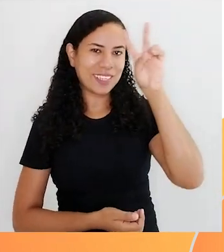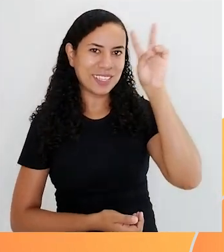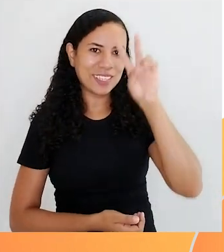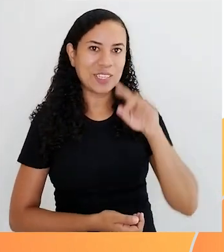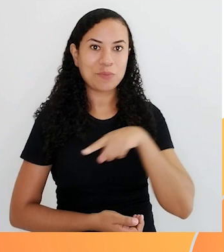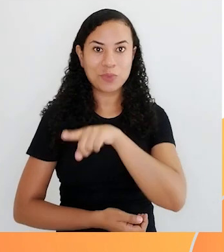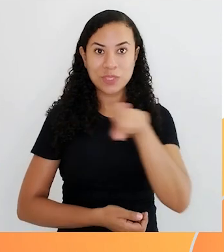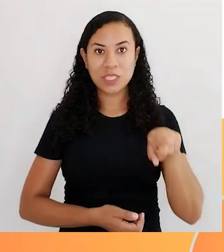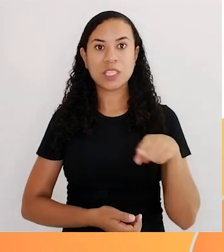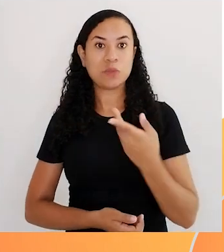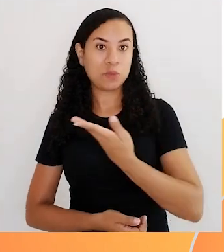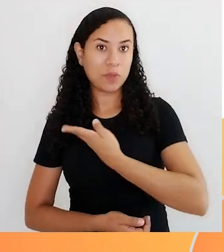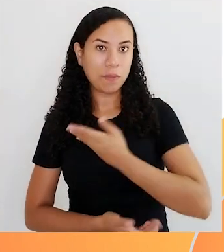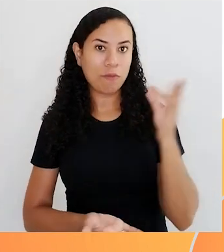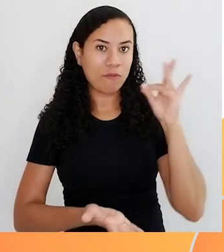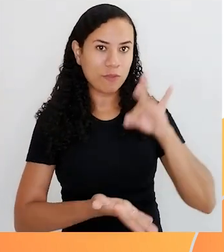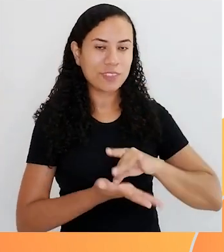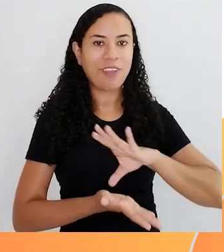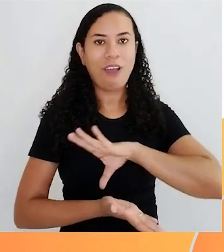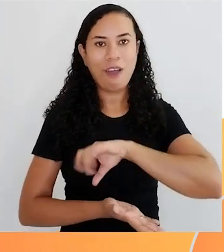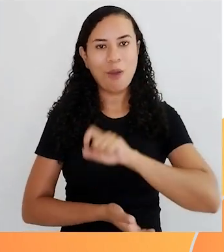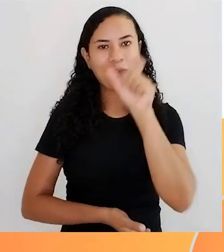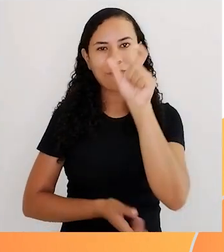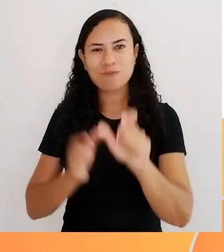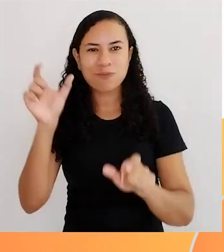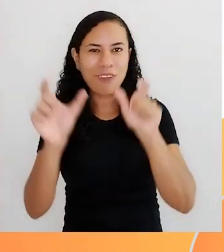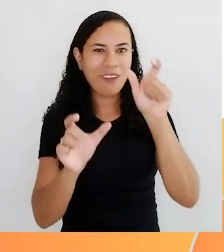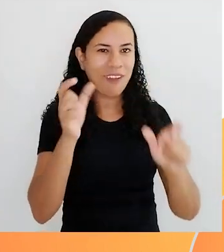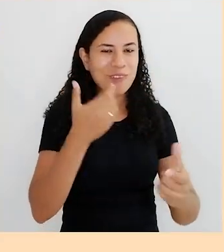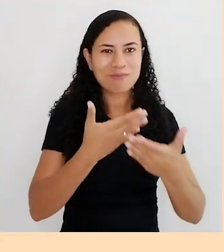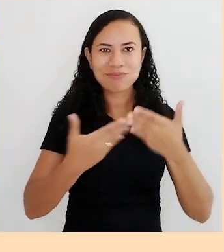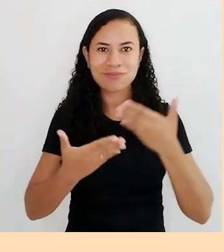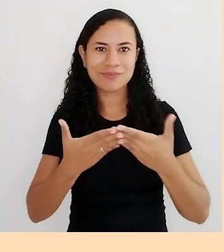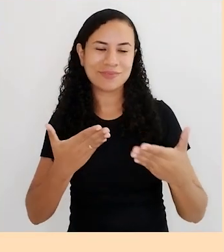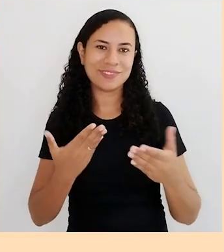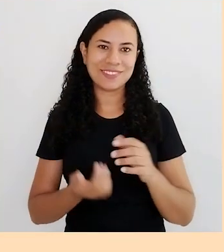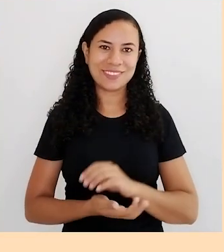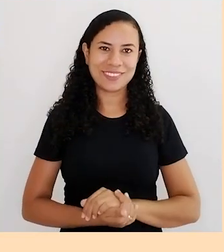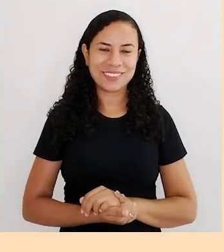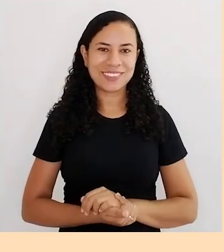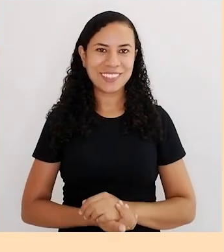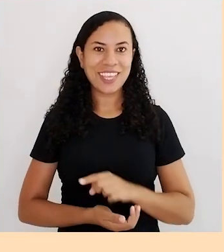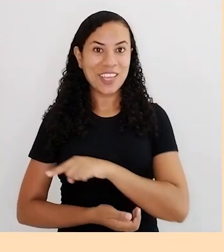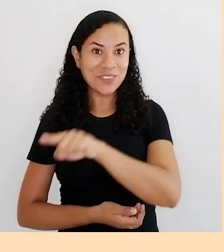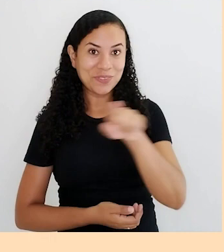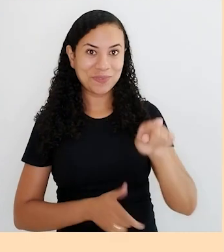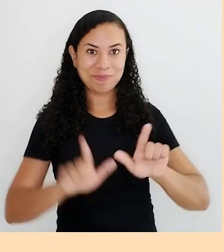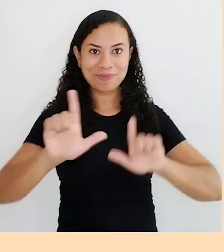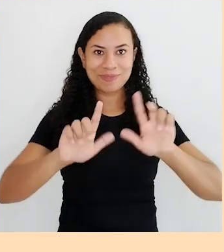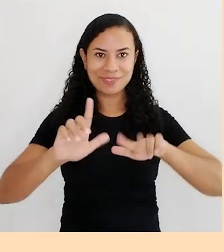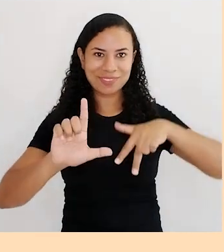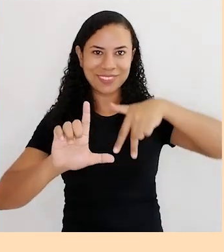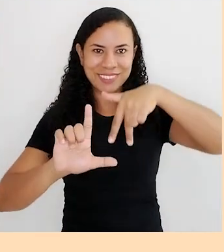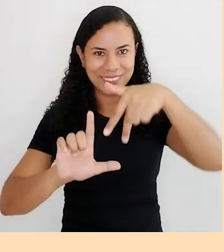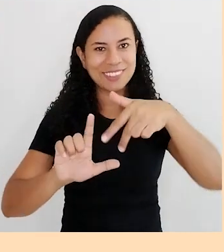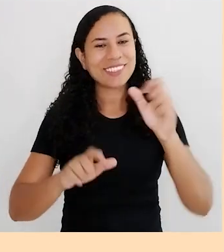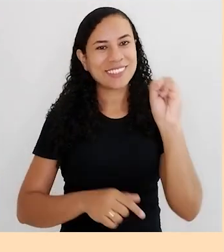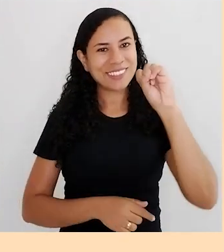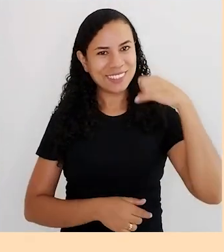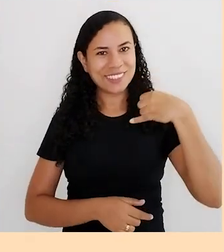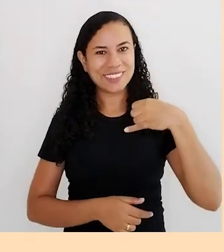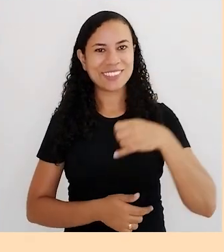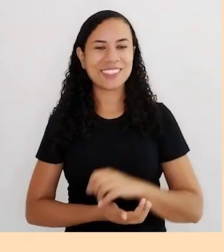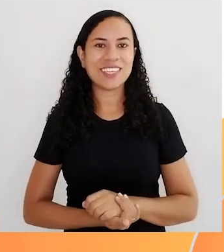de verdade amam você de qualquer jeito. Você na TV, é isso mesmo,